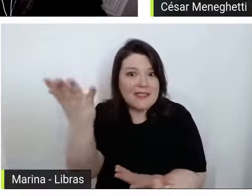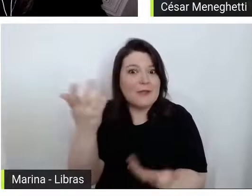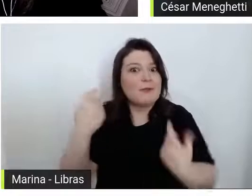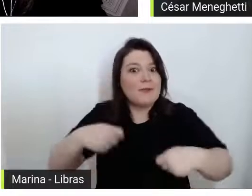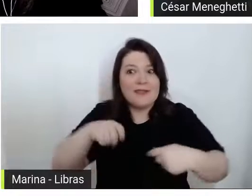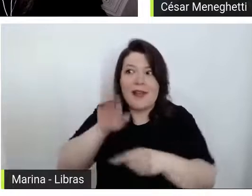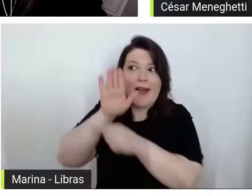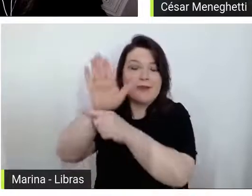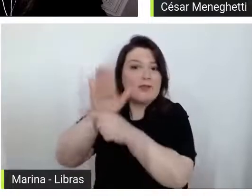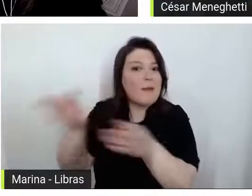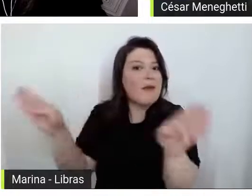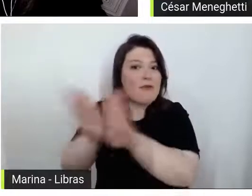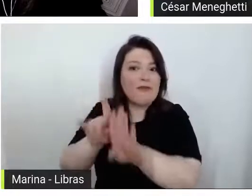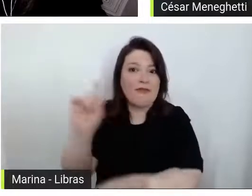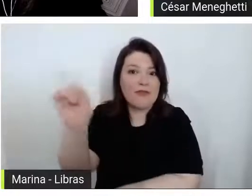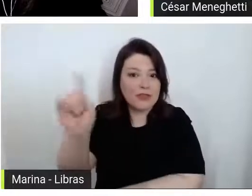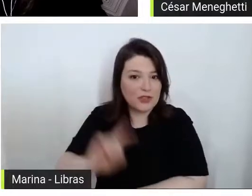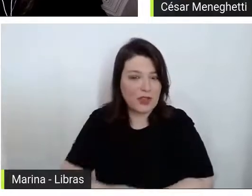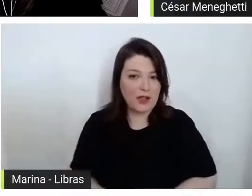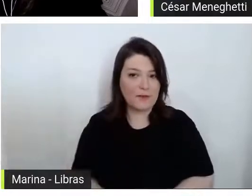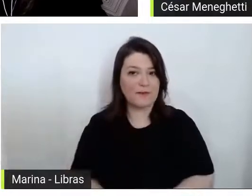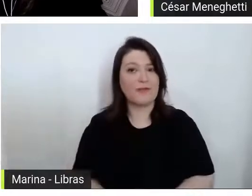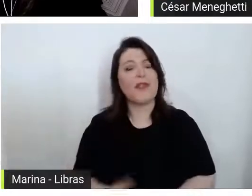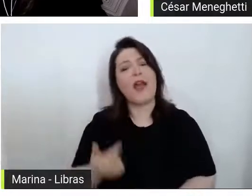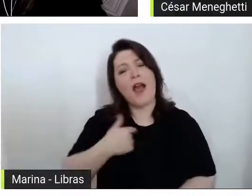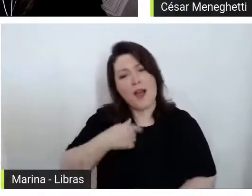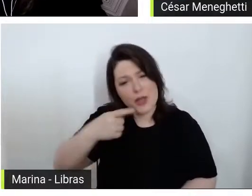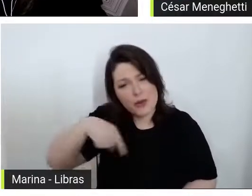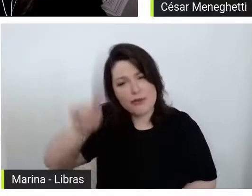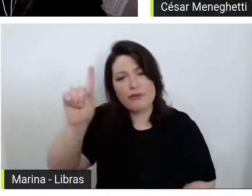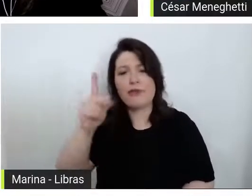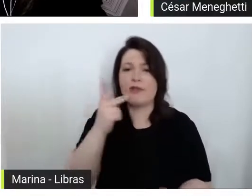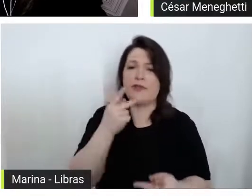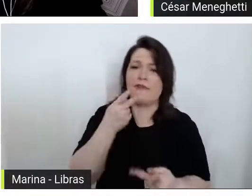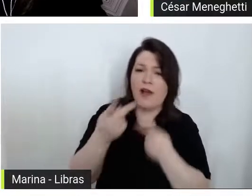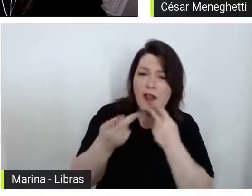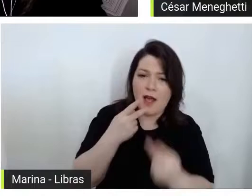coisa. Aí eu fui falar com essas pessoas, com os...